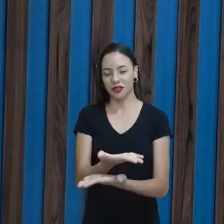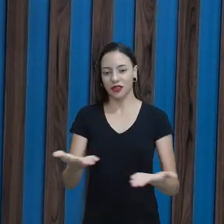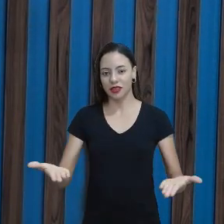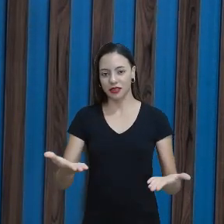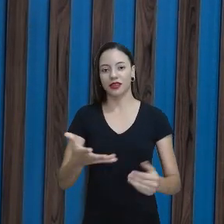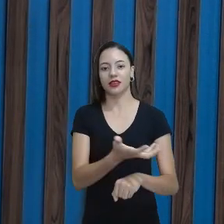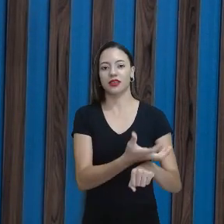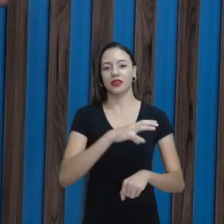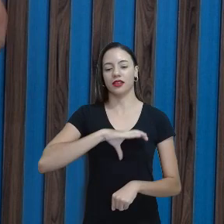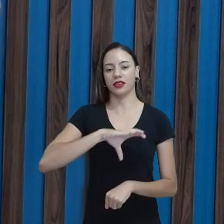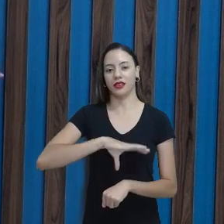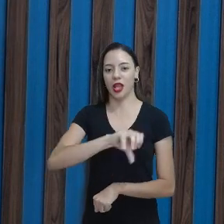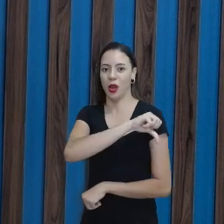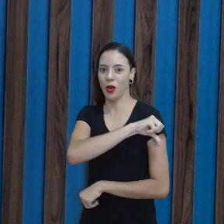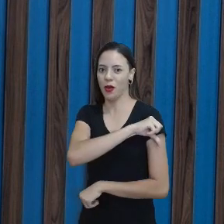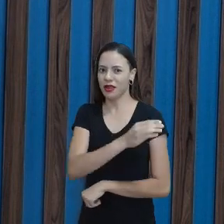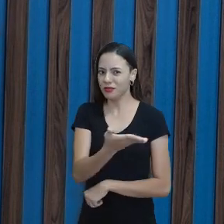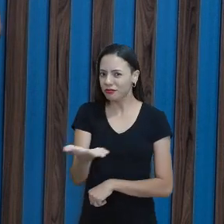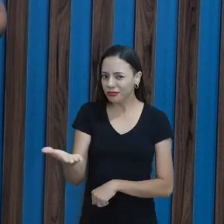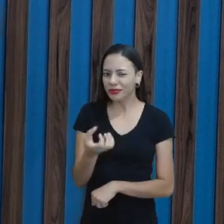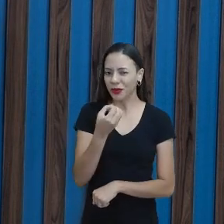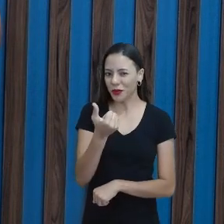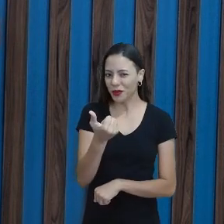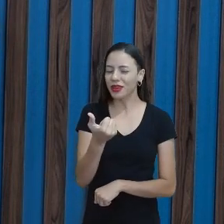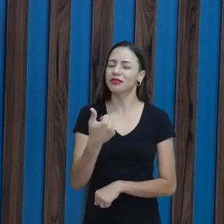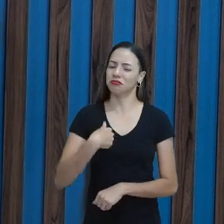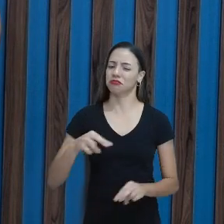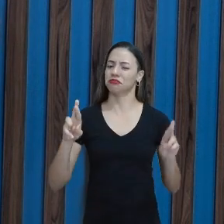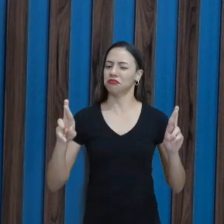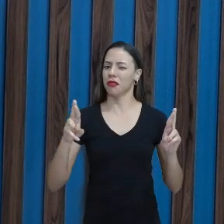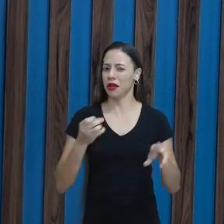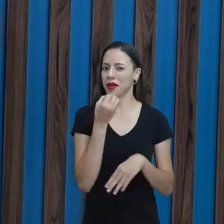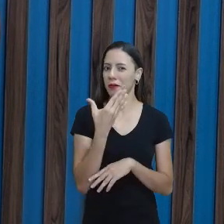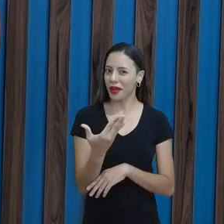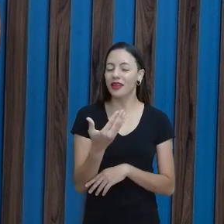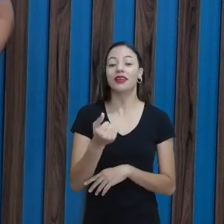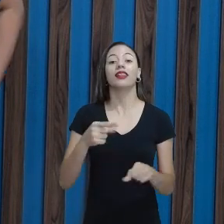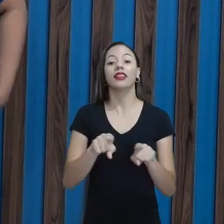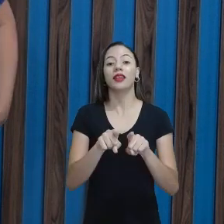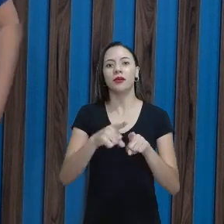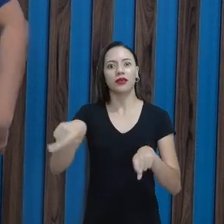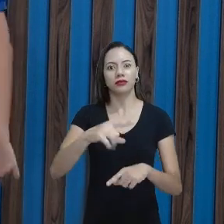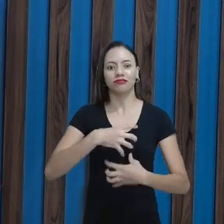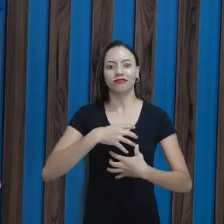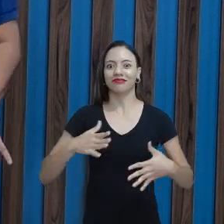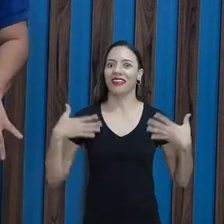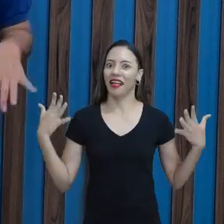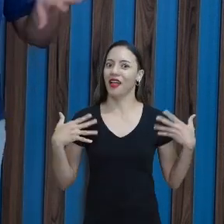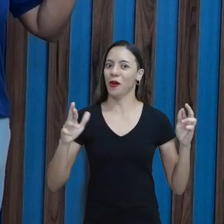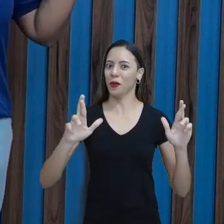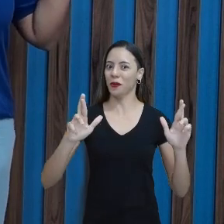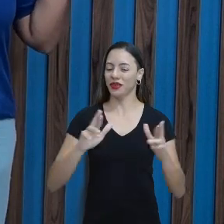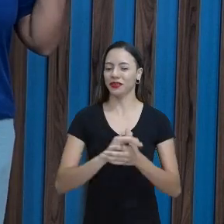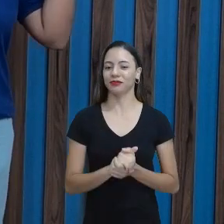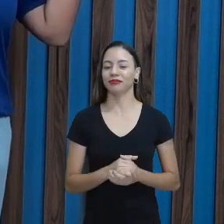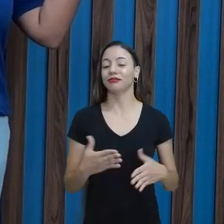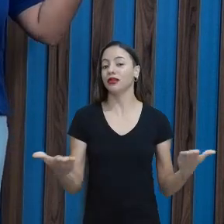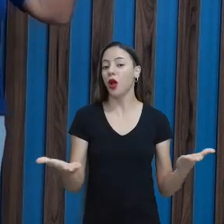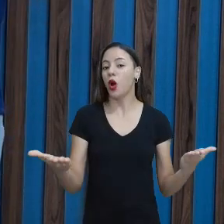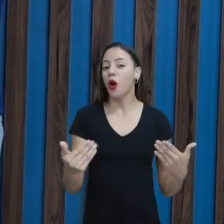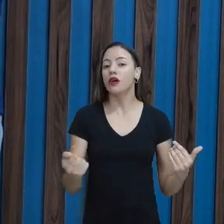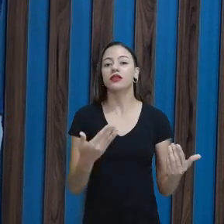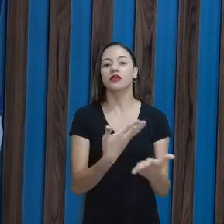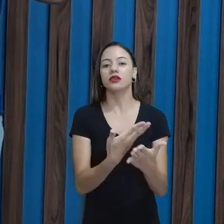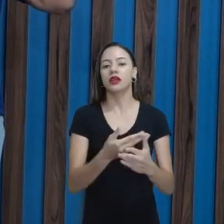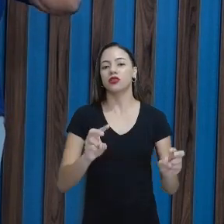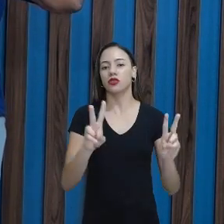do 9º ano. Como vocês estão? Espero que muito bem e animados. E hoje a gente vai ter uma aula estudando um pouco sobre